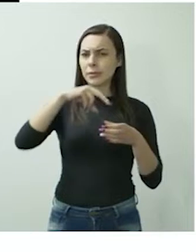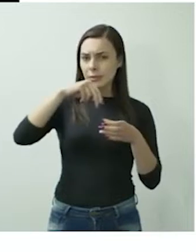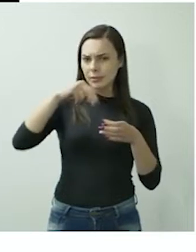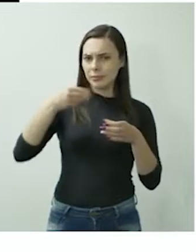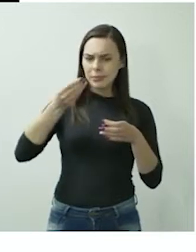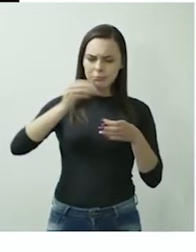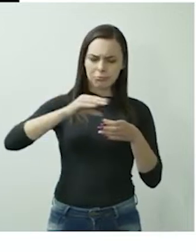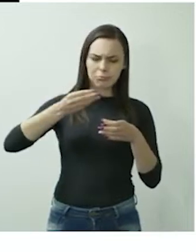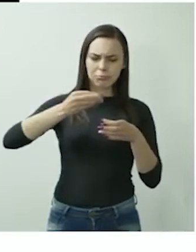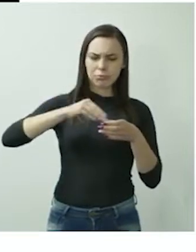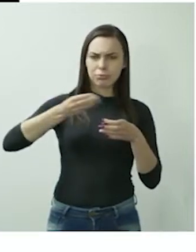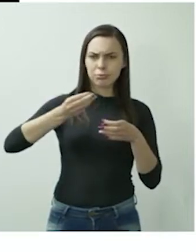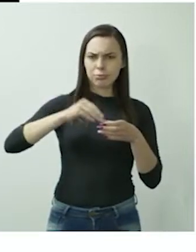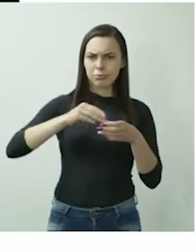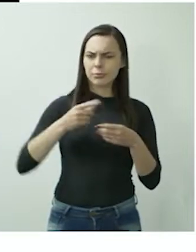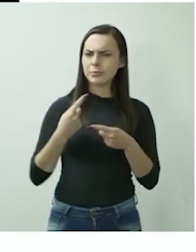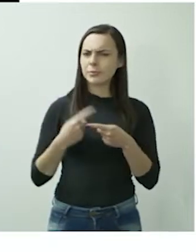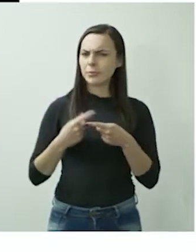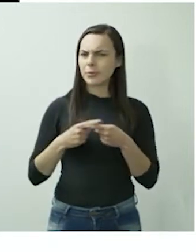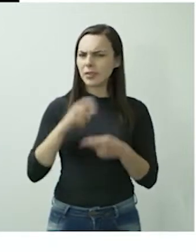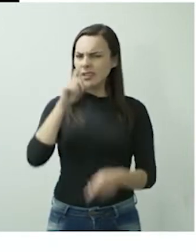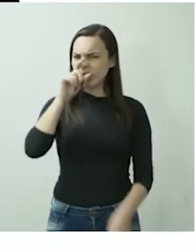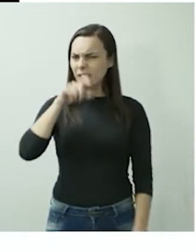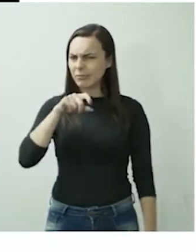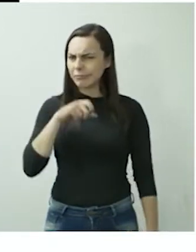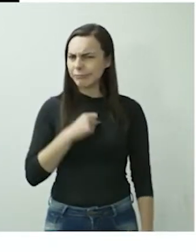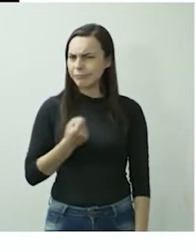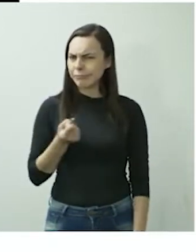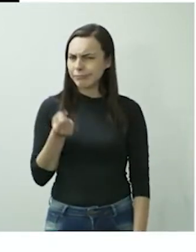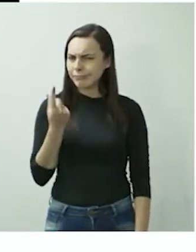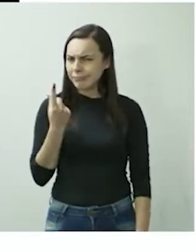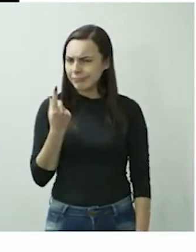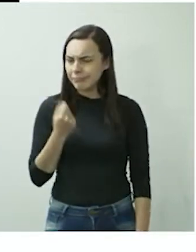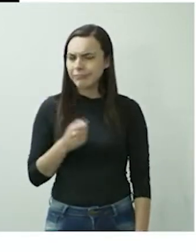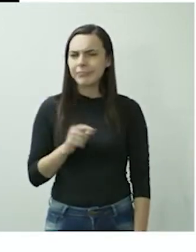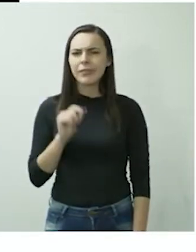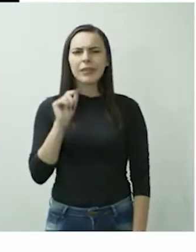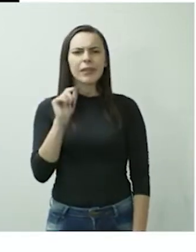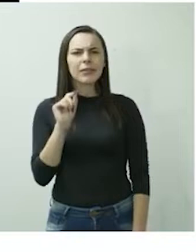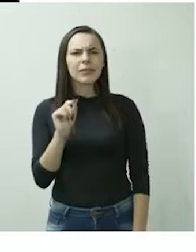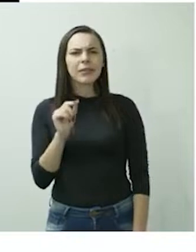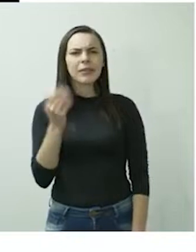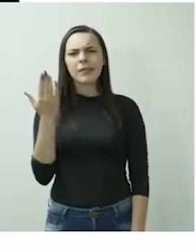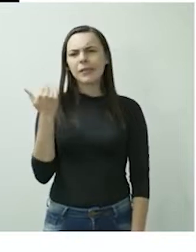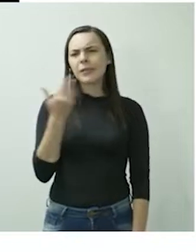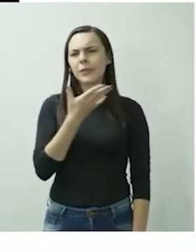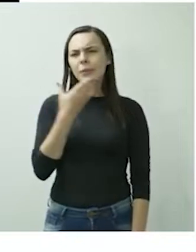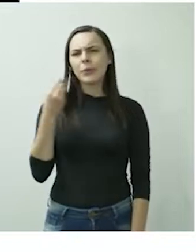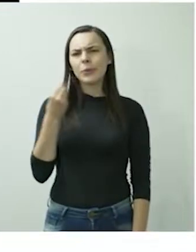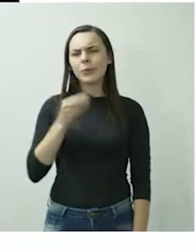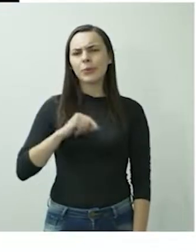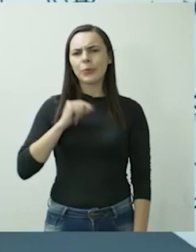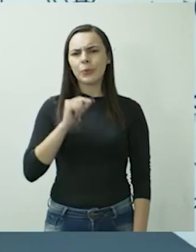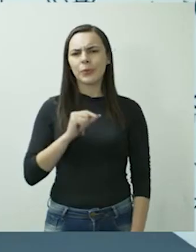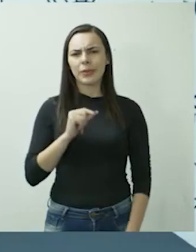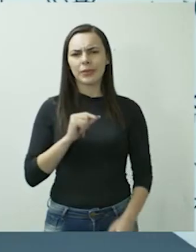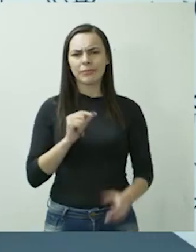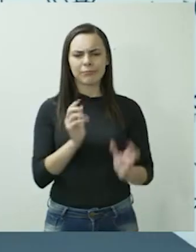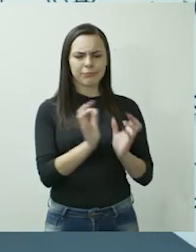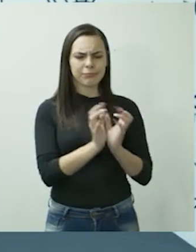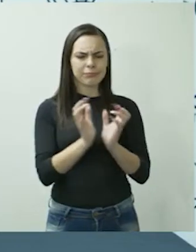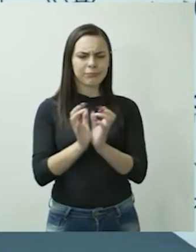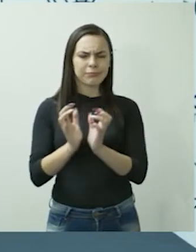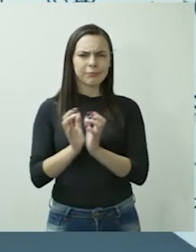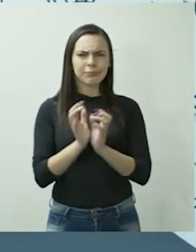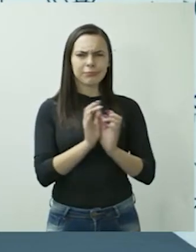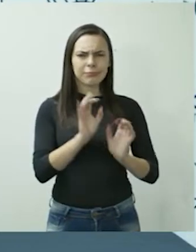tampinhas. Porque essa bruxa, ela era meio estranha. Ela gostava de fazer coleções. E ela fazia umas coleções